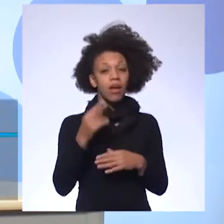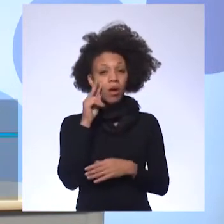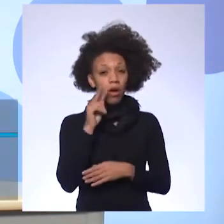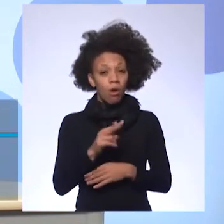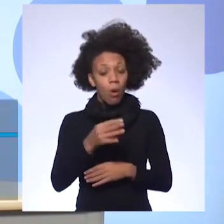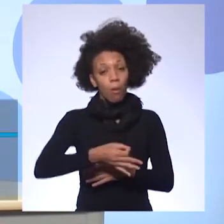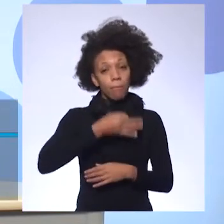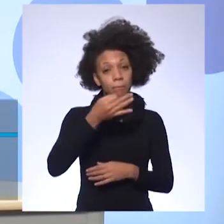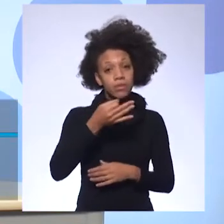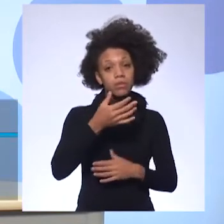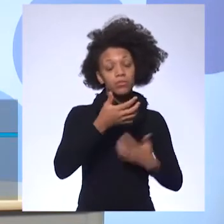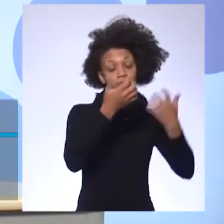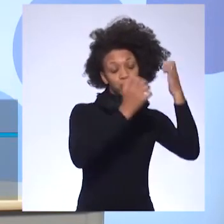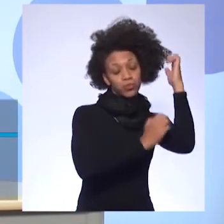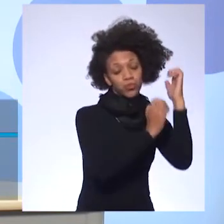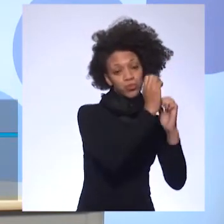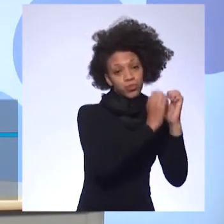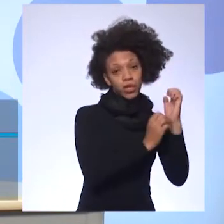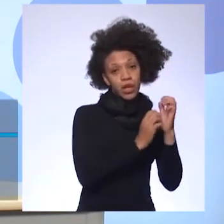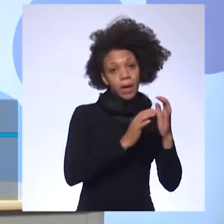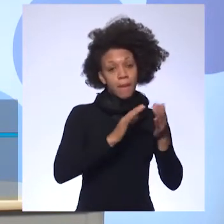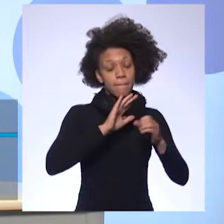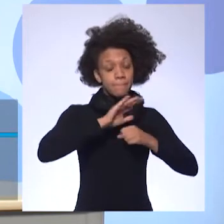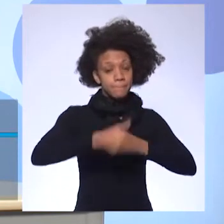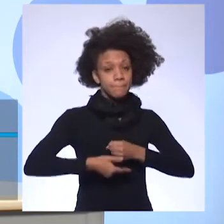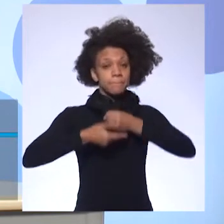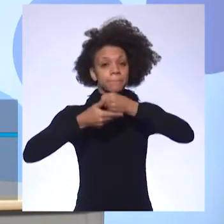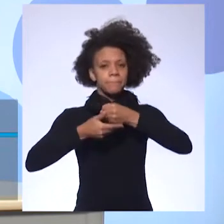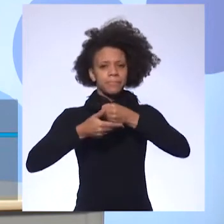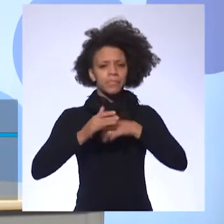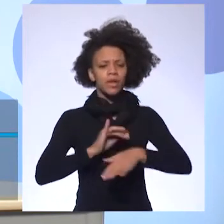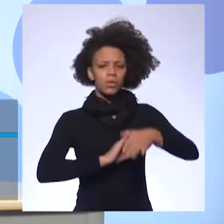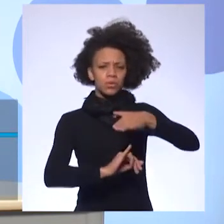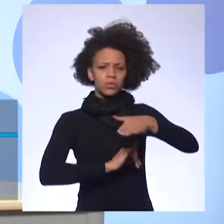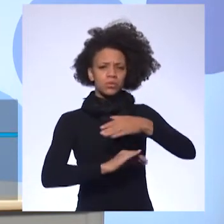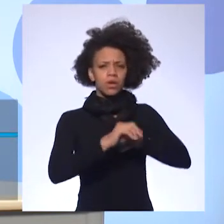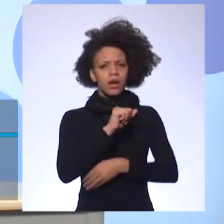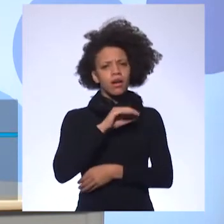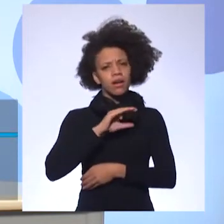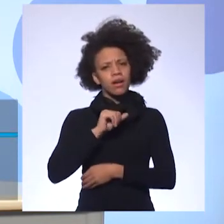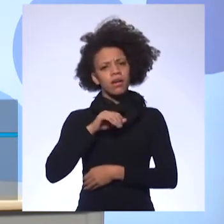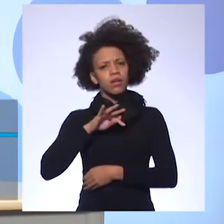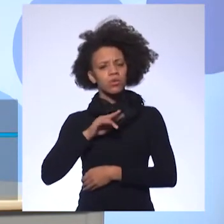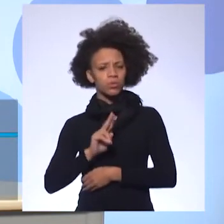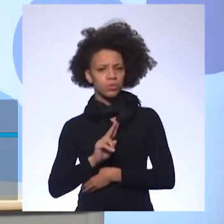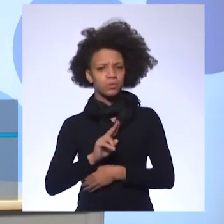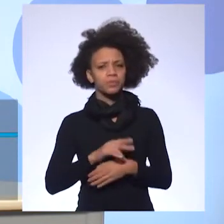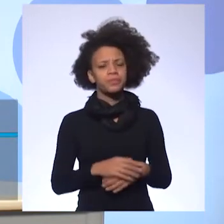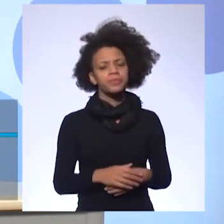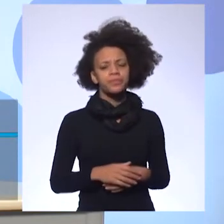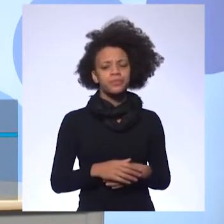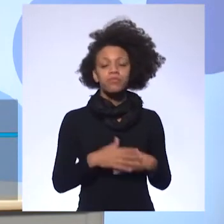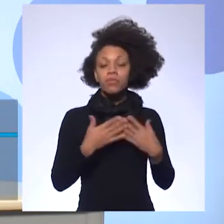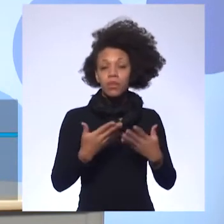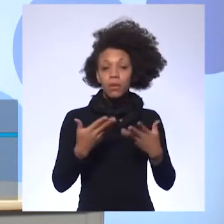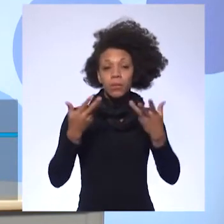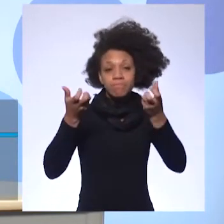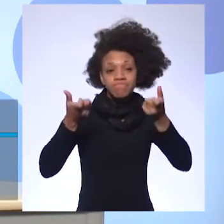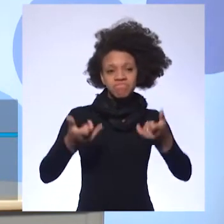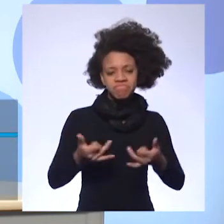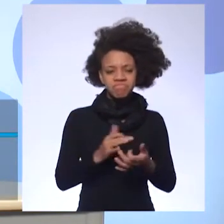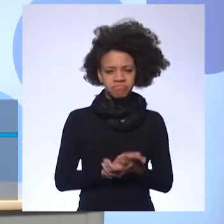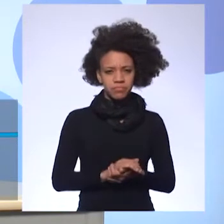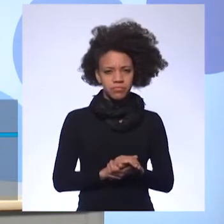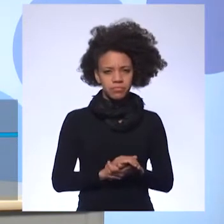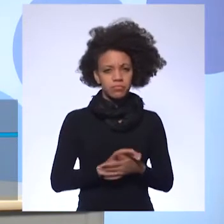indústria para a sustentabilidade, né, do Instituto Acatu. Então, ele é muito bacana porque ele enriquece aí essas discussões. E,